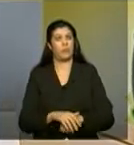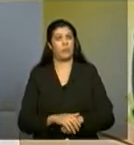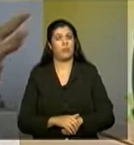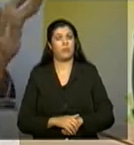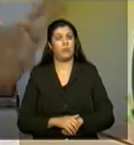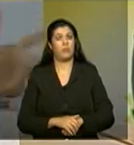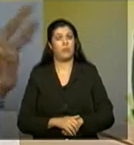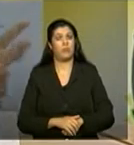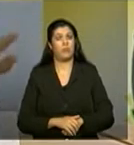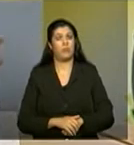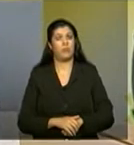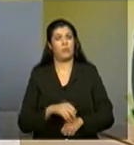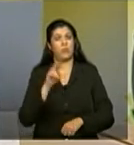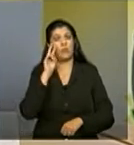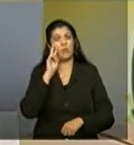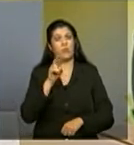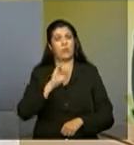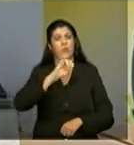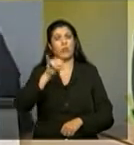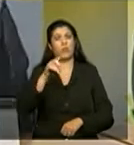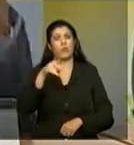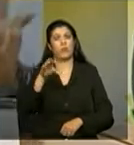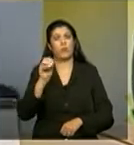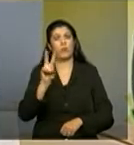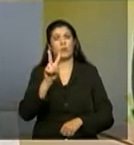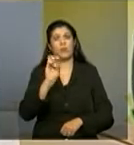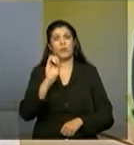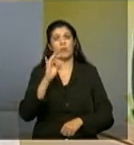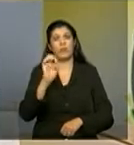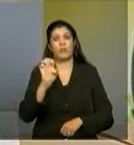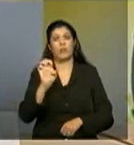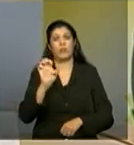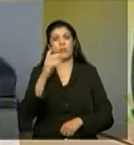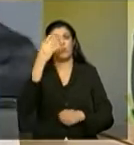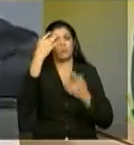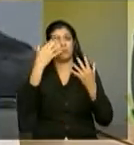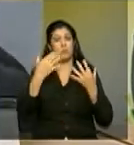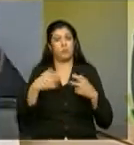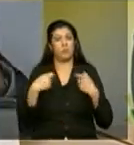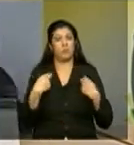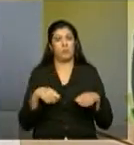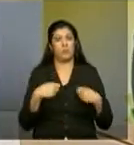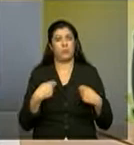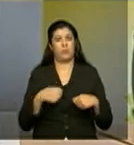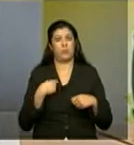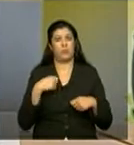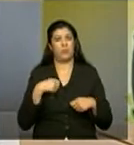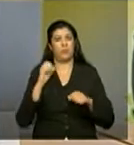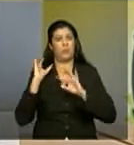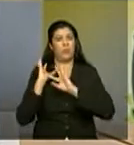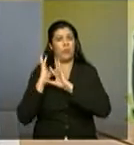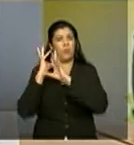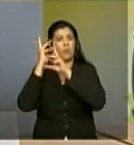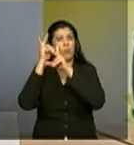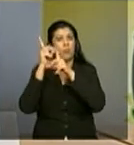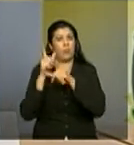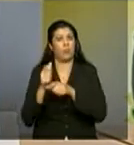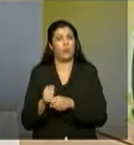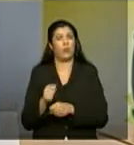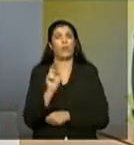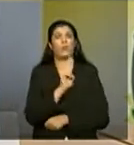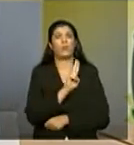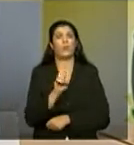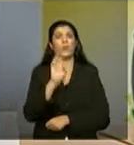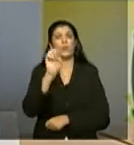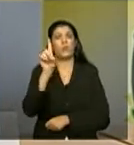eu dou joão vicente falava da necessidade de se promover o resgate do nome do ex chefe